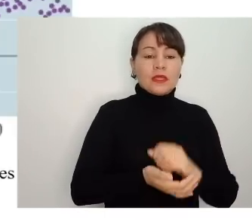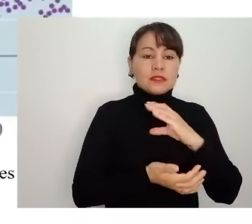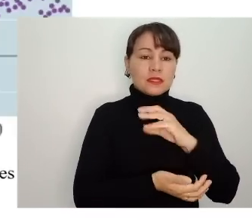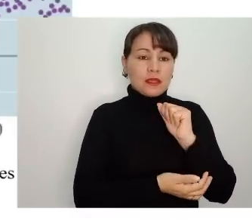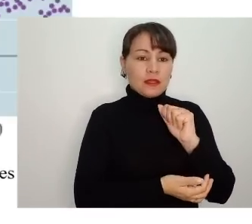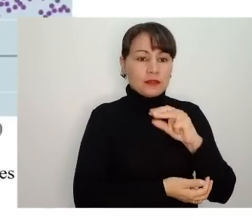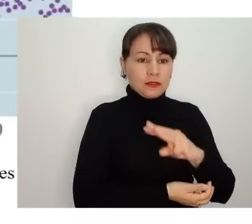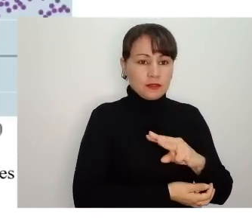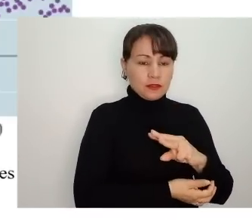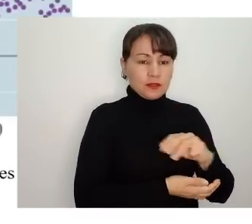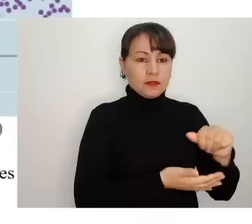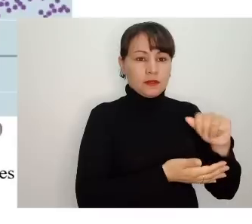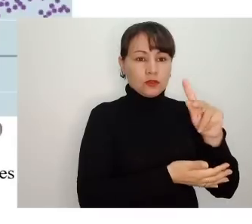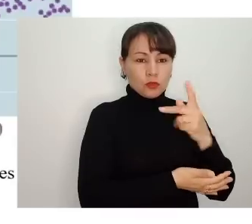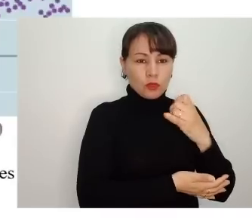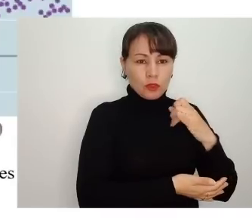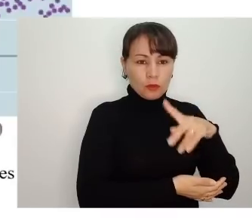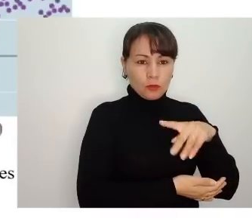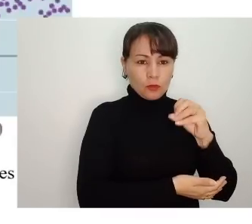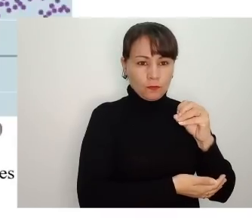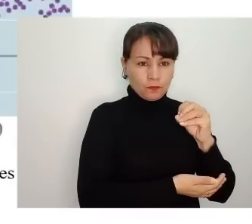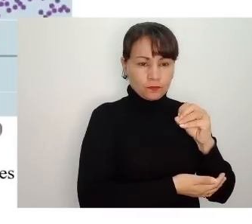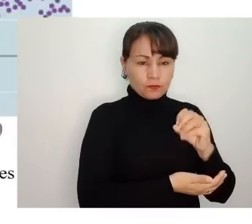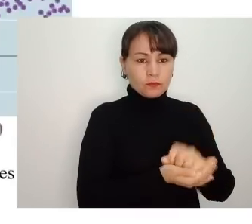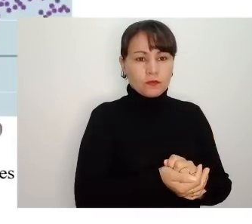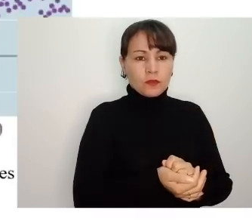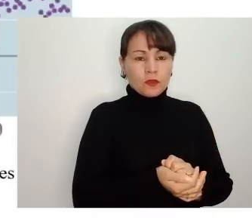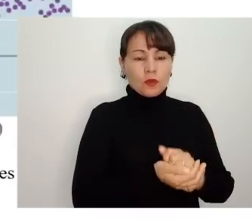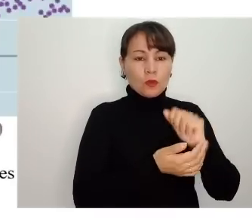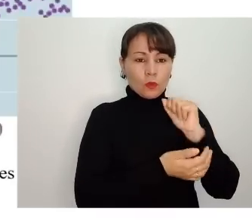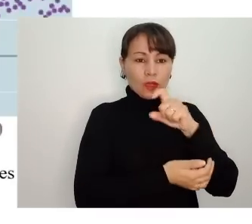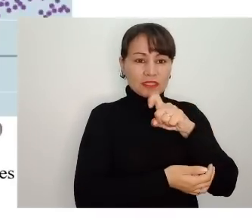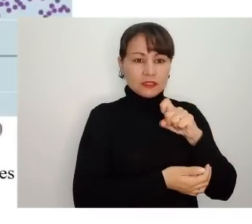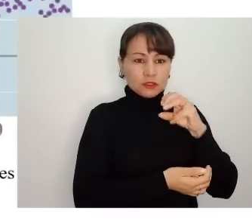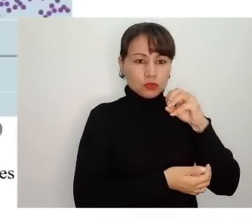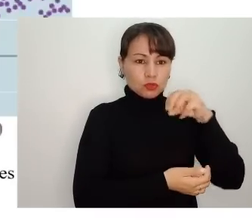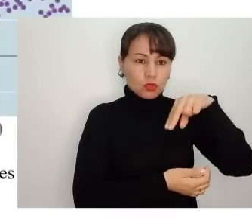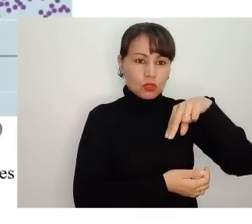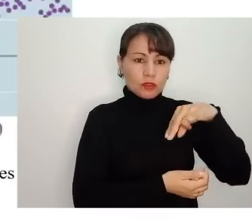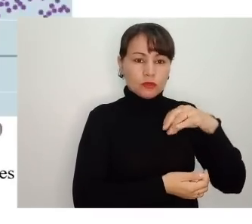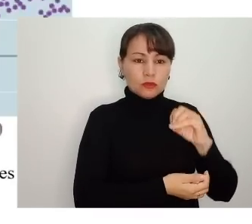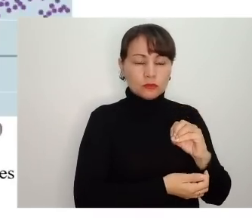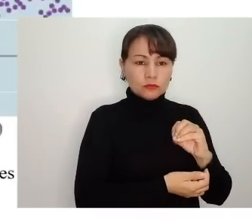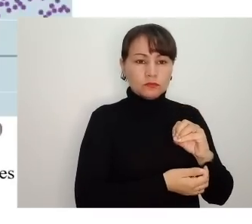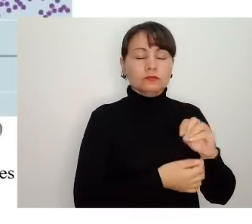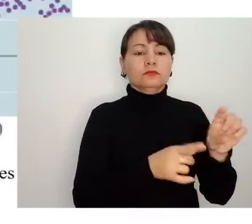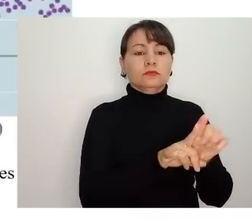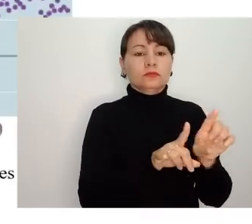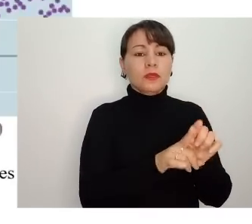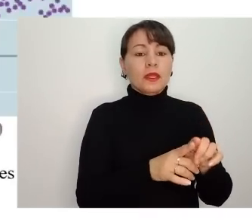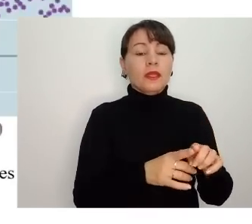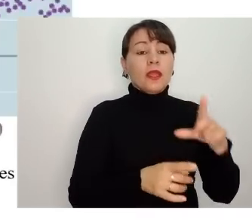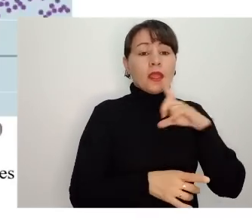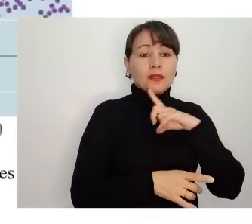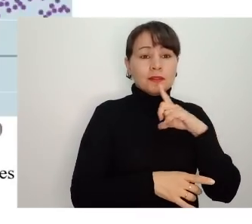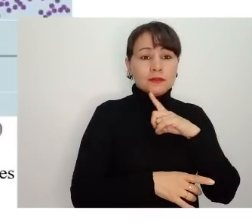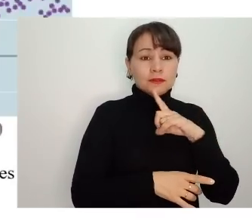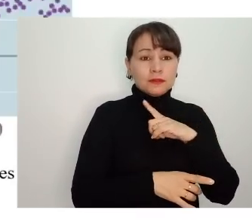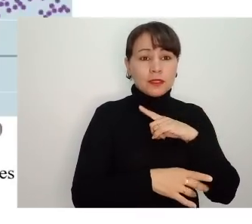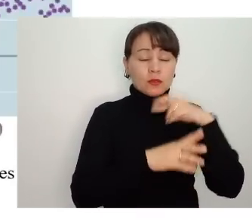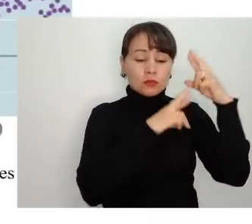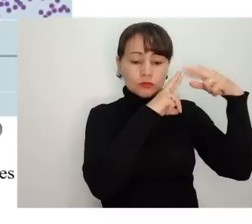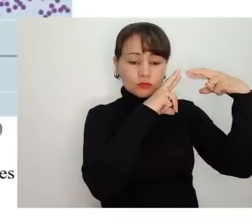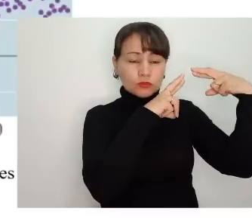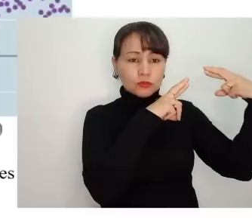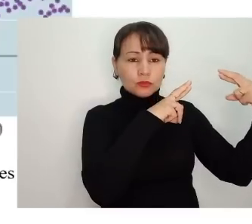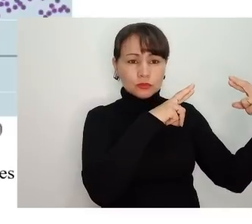CA3 do hipocampo, o axônio aqui, que são as fibras colaterais de Schaeffer, e aqui, então, eu